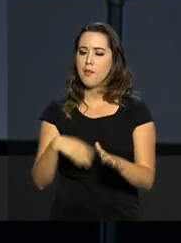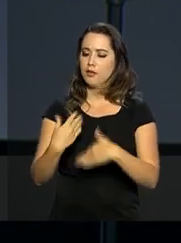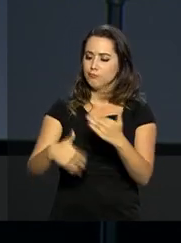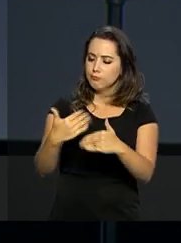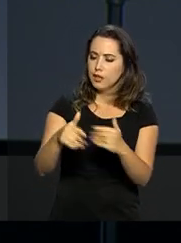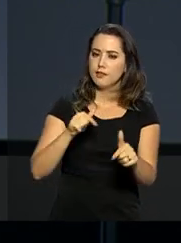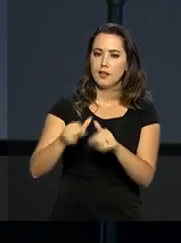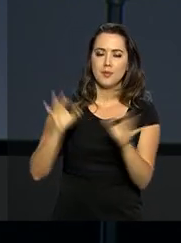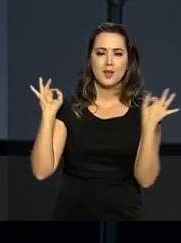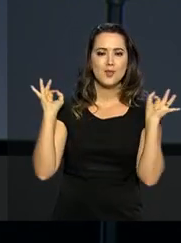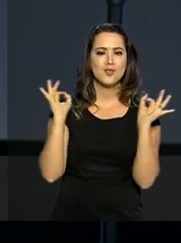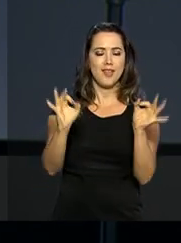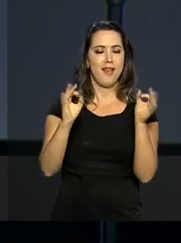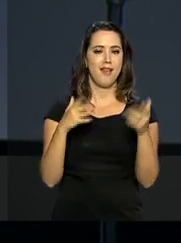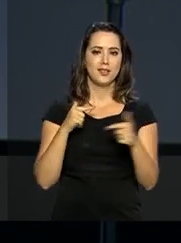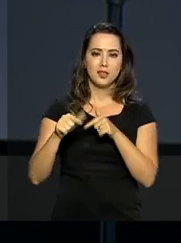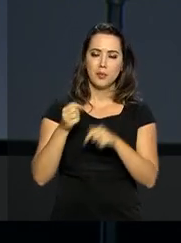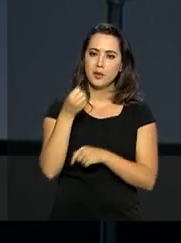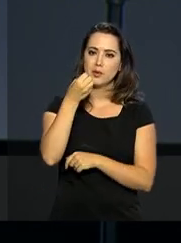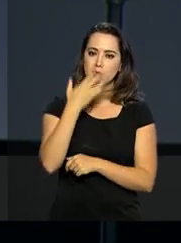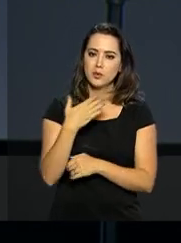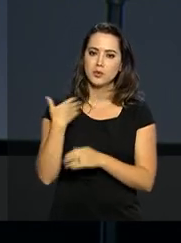produtiva. E sei que por aqui